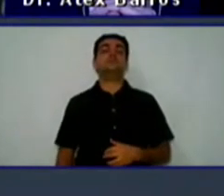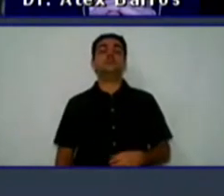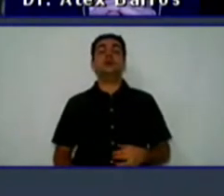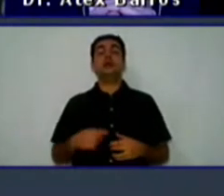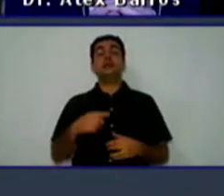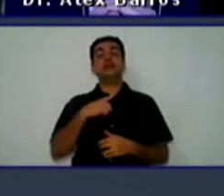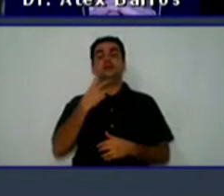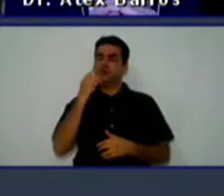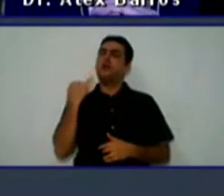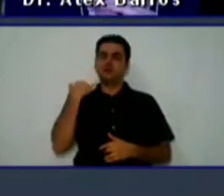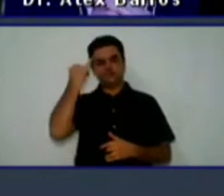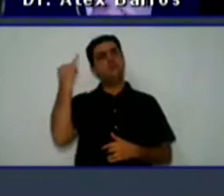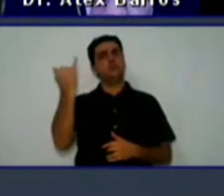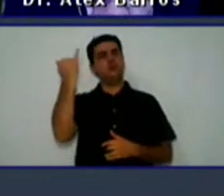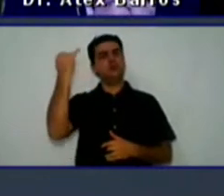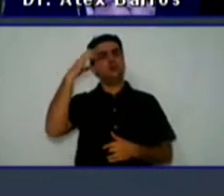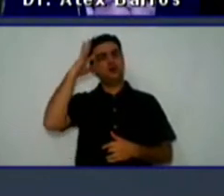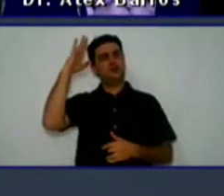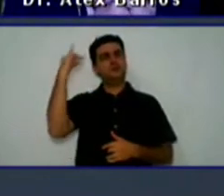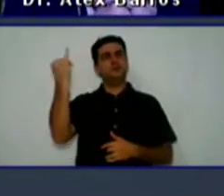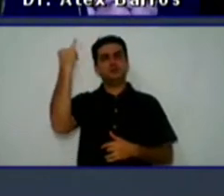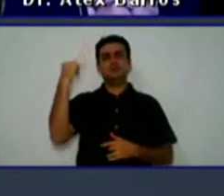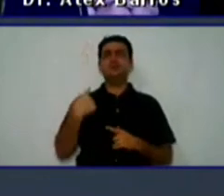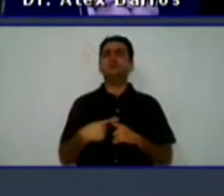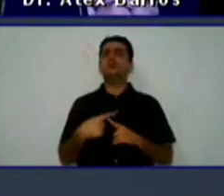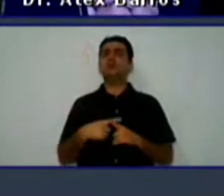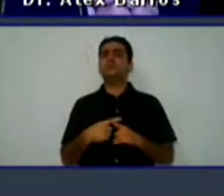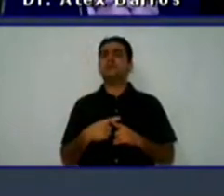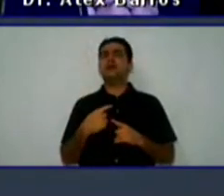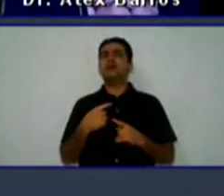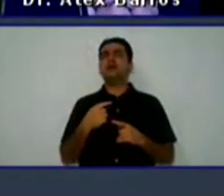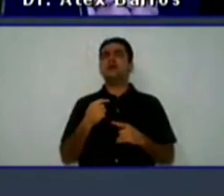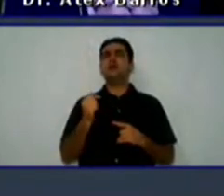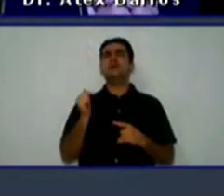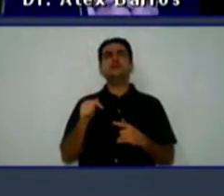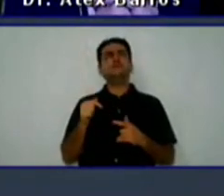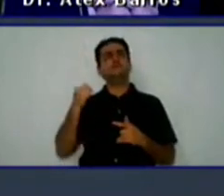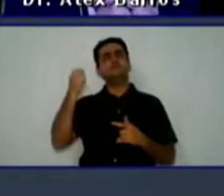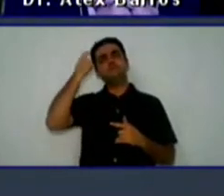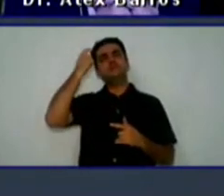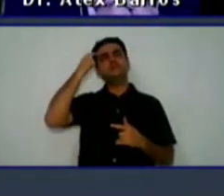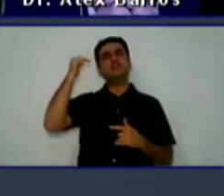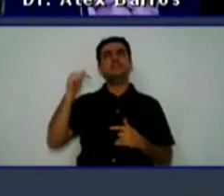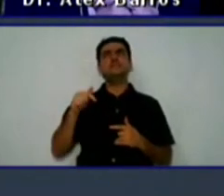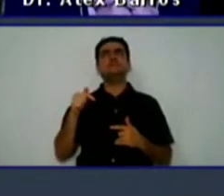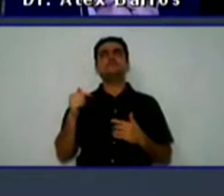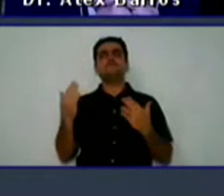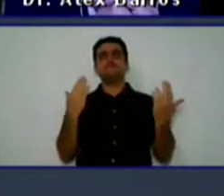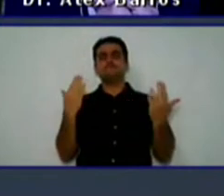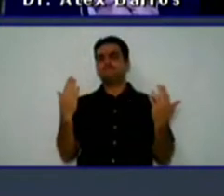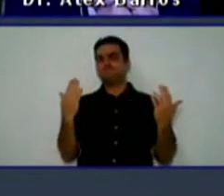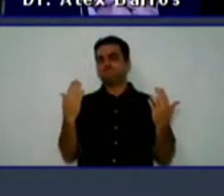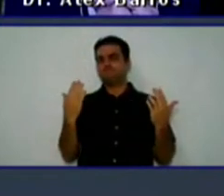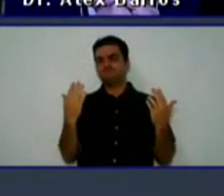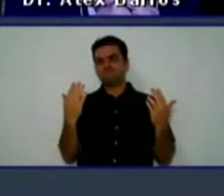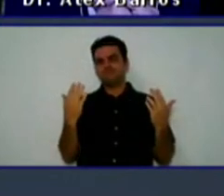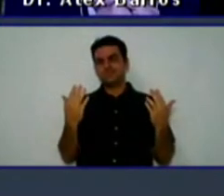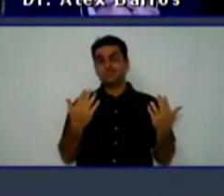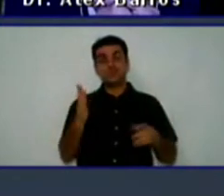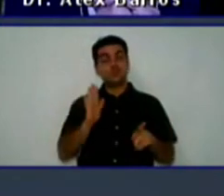ponto substancial, gravíssimo, no entendimento firmado em relação, pelo